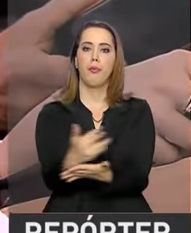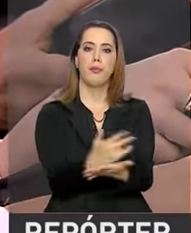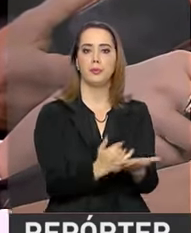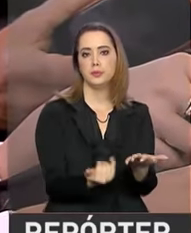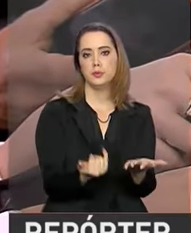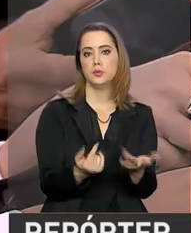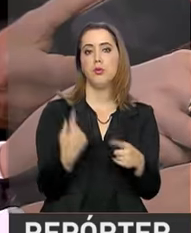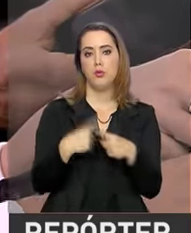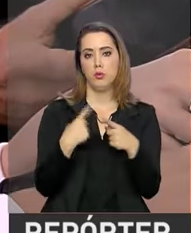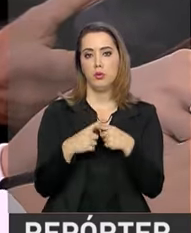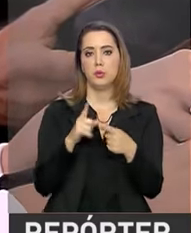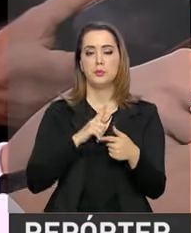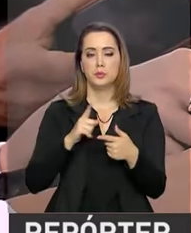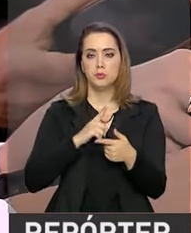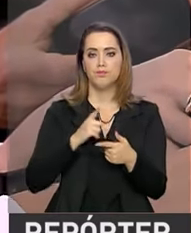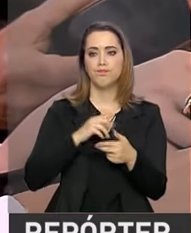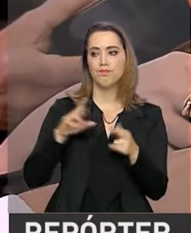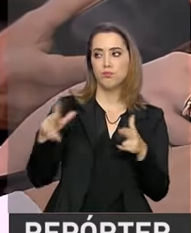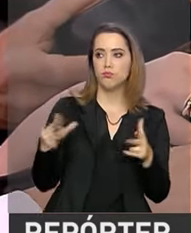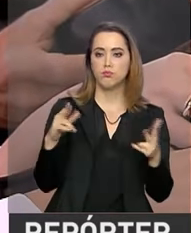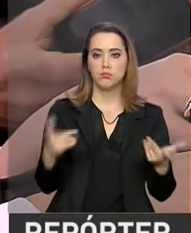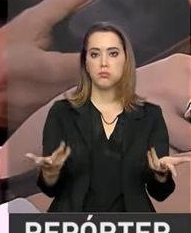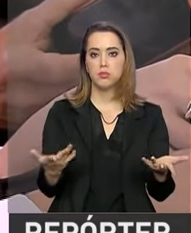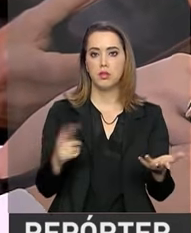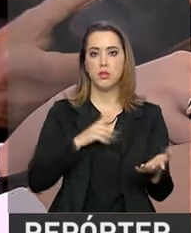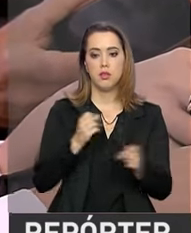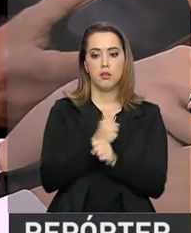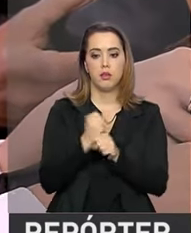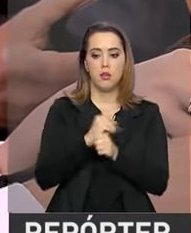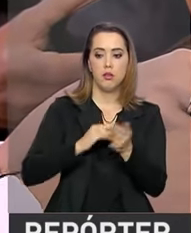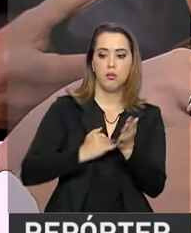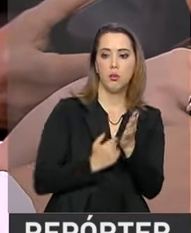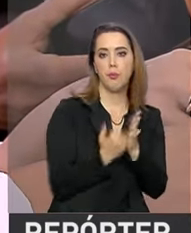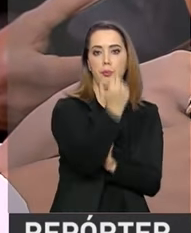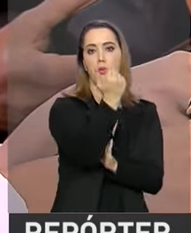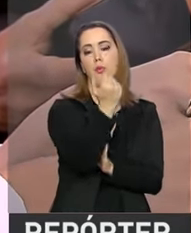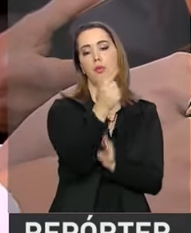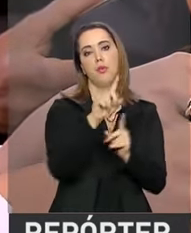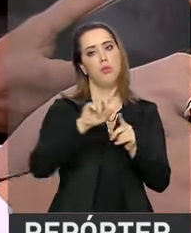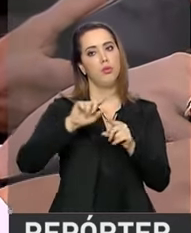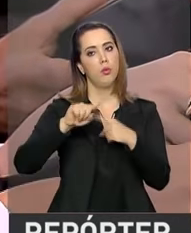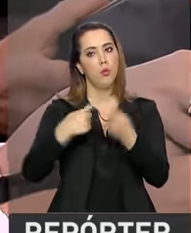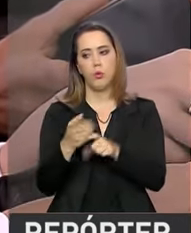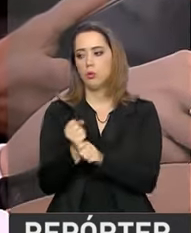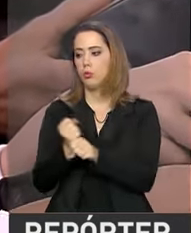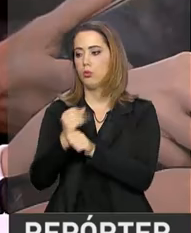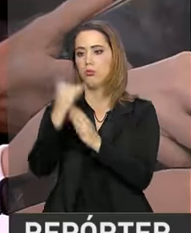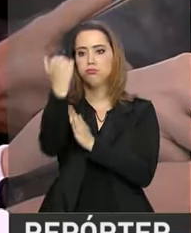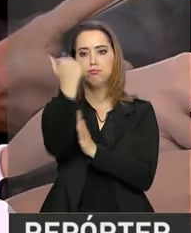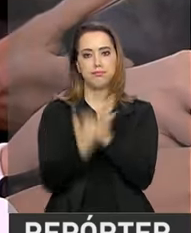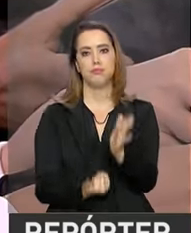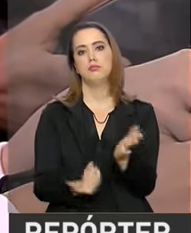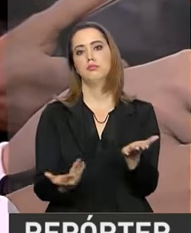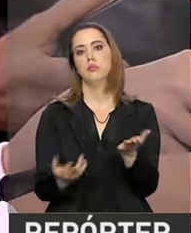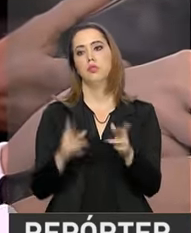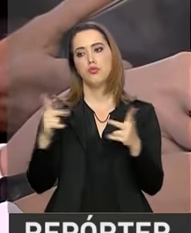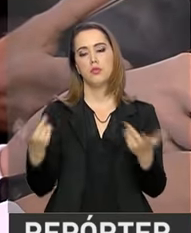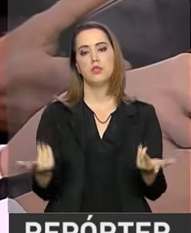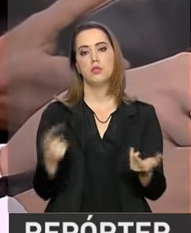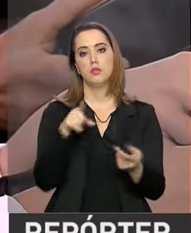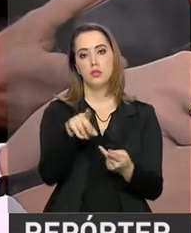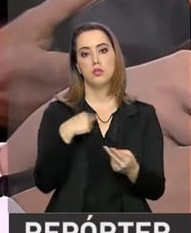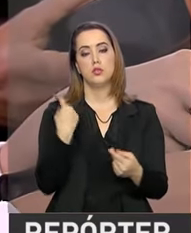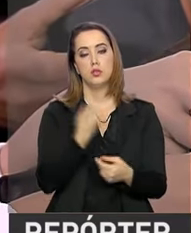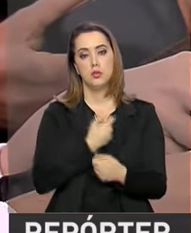existe uma curva muito grande você tem anos que a arrecadação cresce anos que a arrecadação cai de forma assustadora então nós temos que